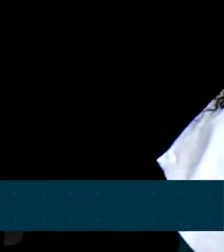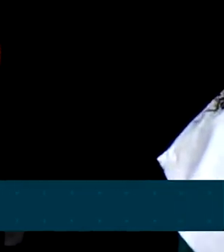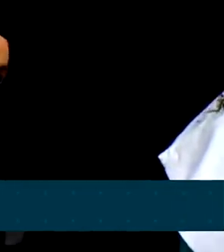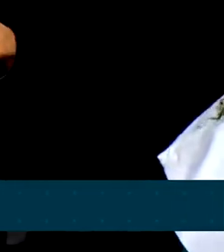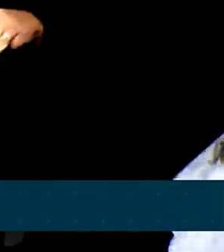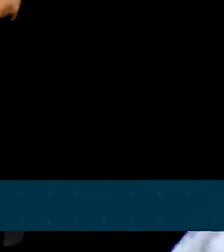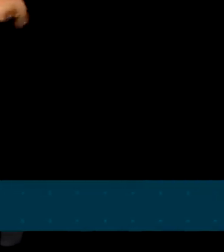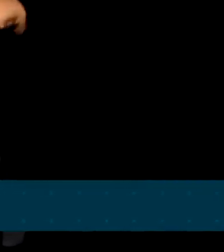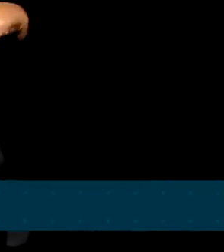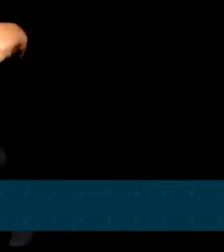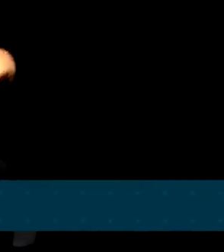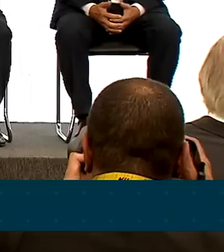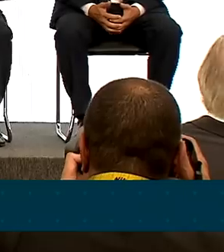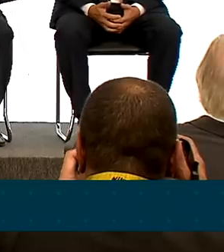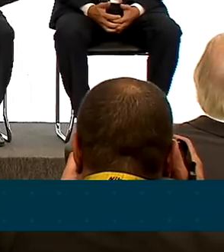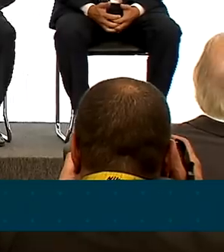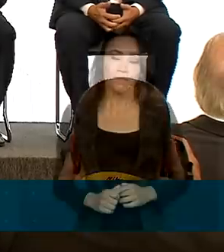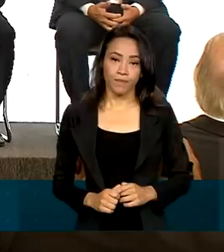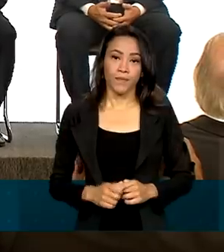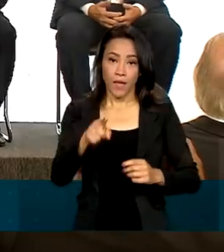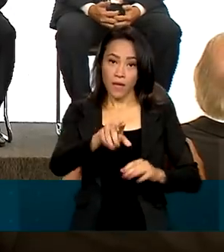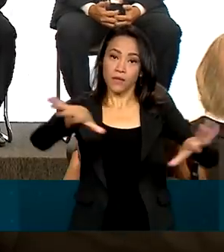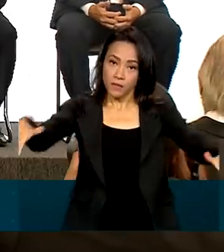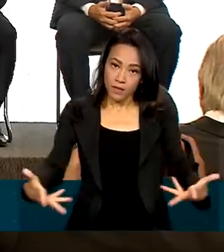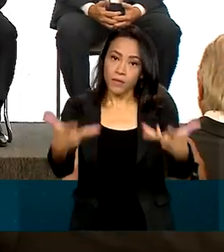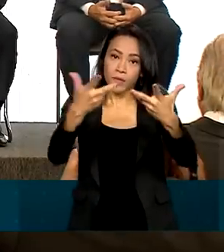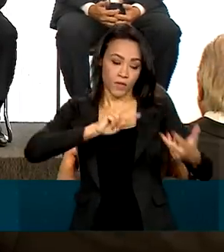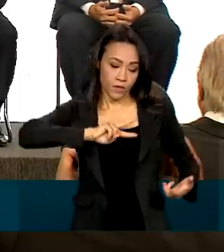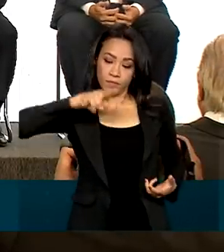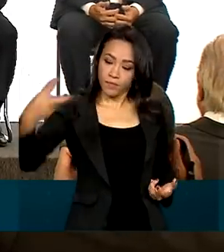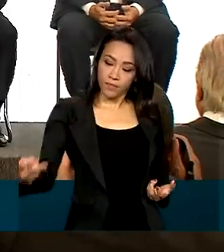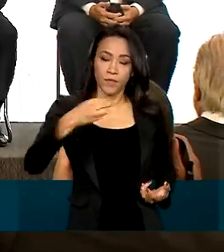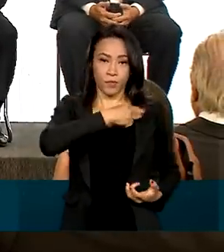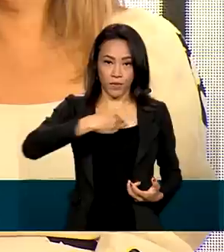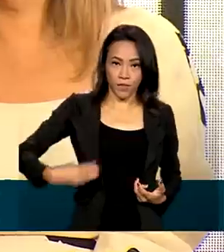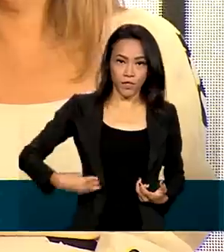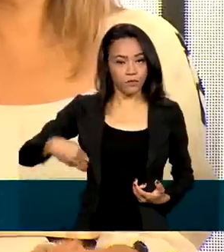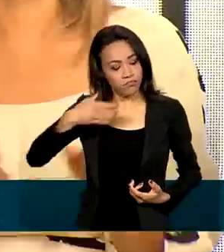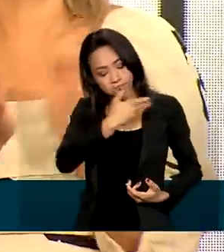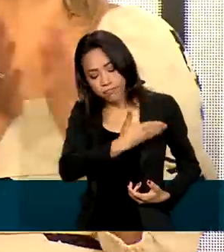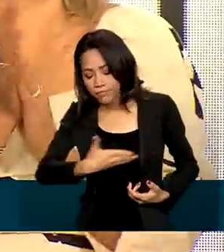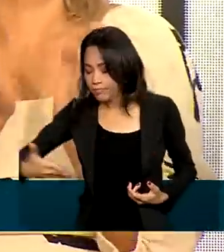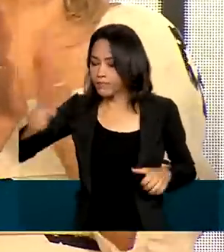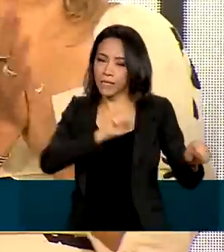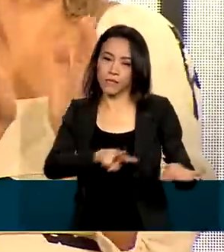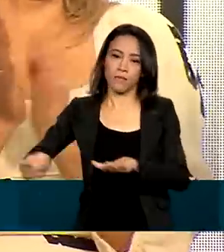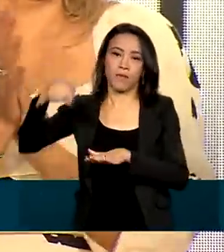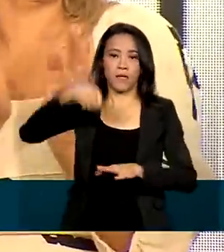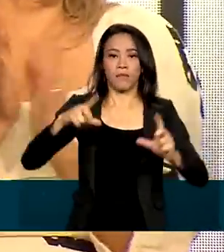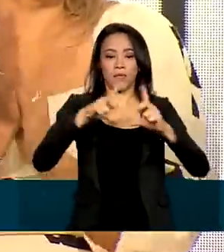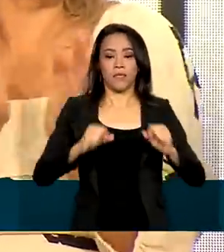somos 11 ministros a cerimônia de transmissão de cargo seguiram durante toda a semana em Brasília o